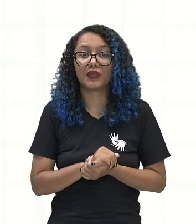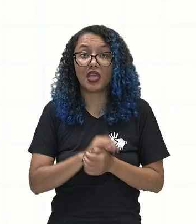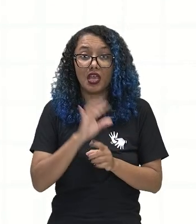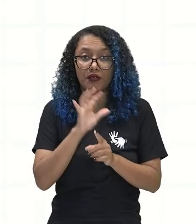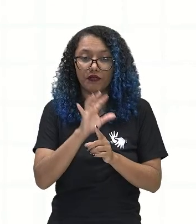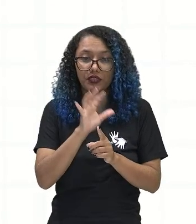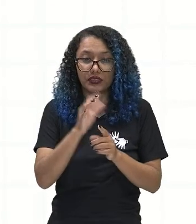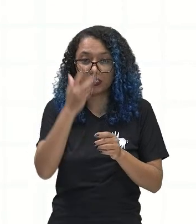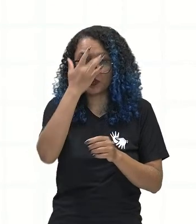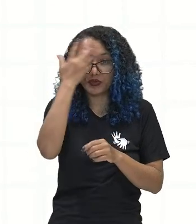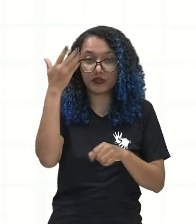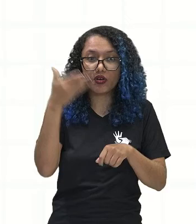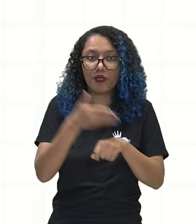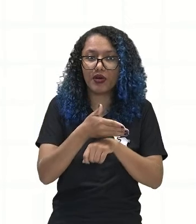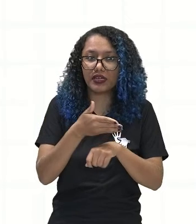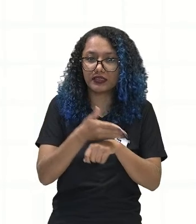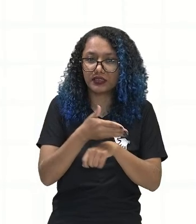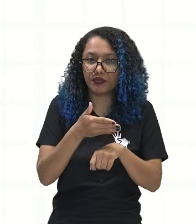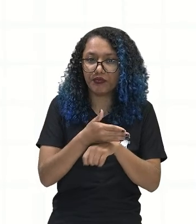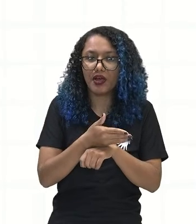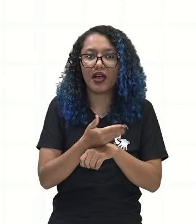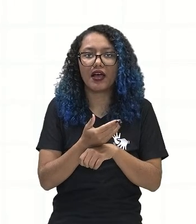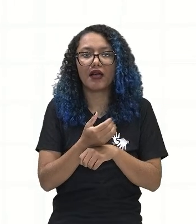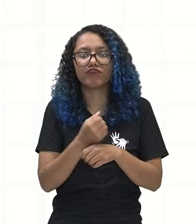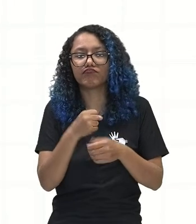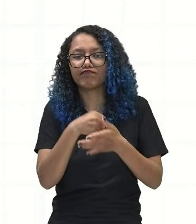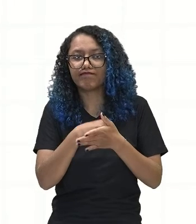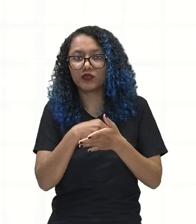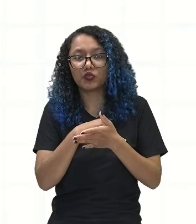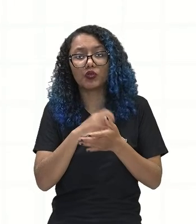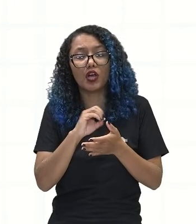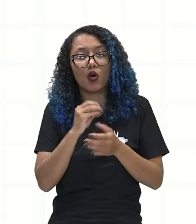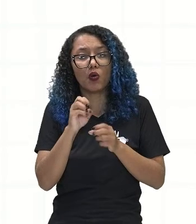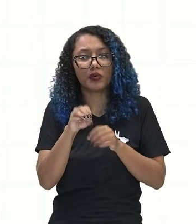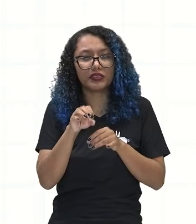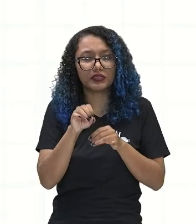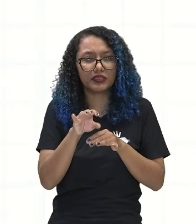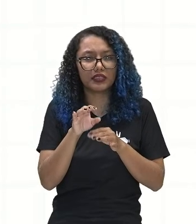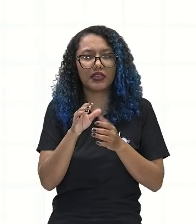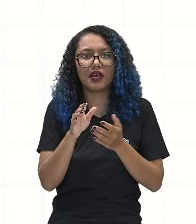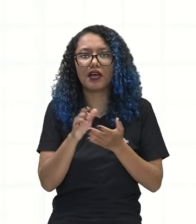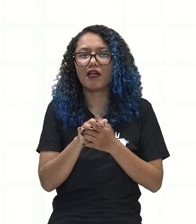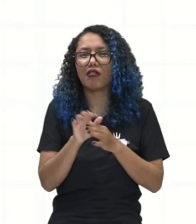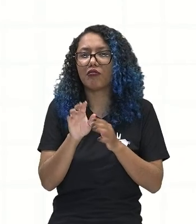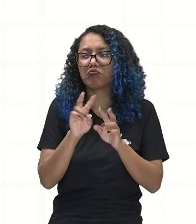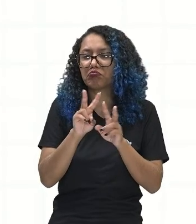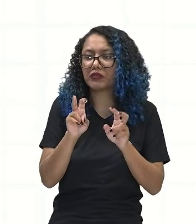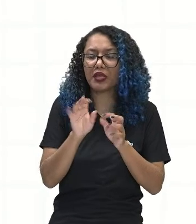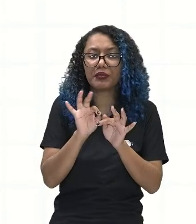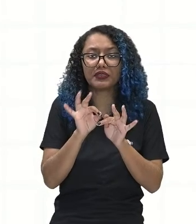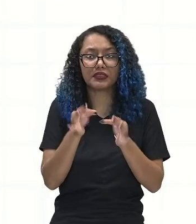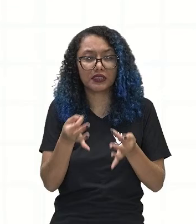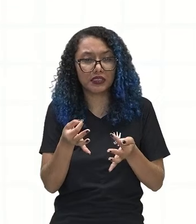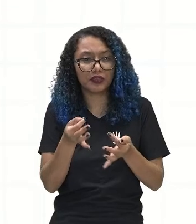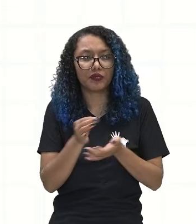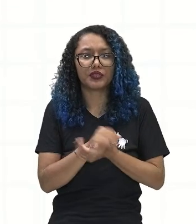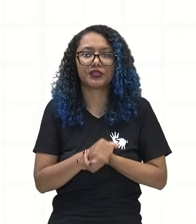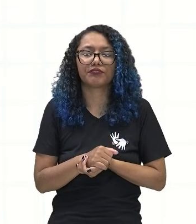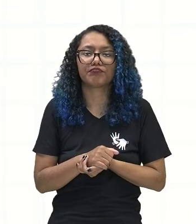em uma causa ou ensinar algo de forma simples e clara. As campanhas sociais e